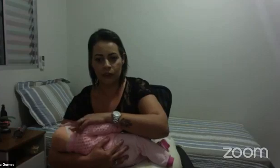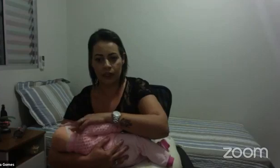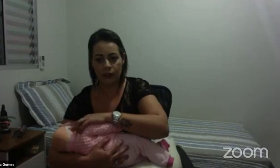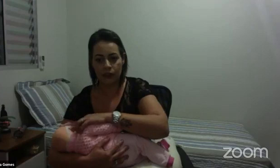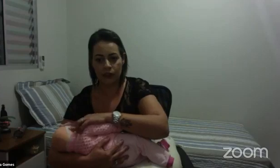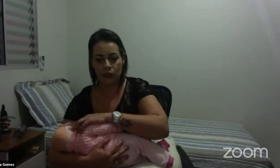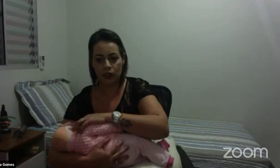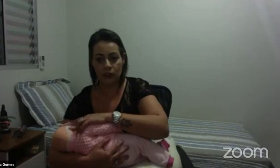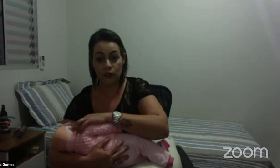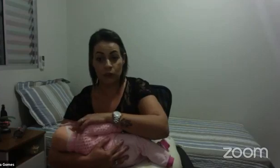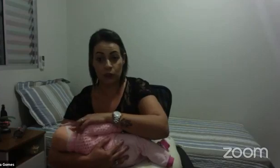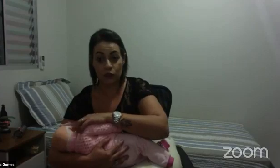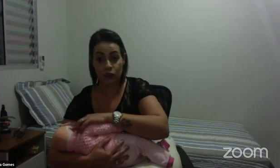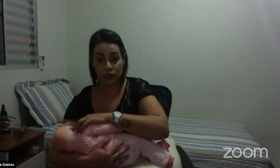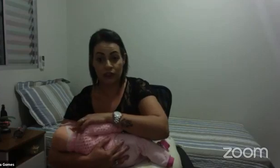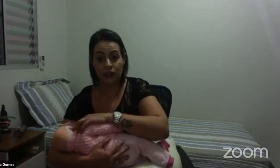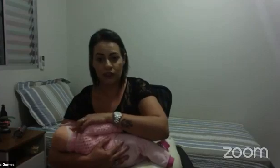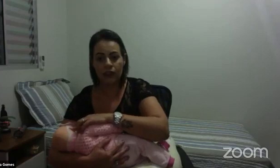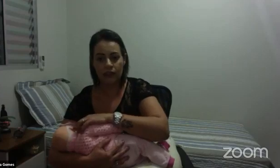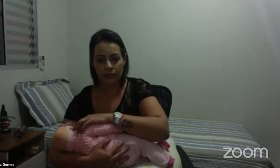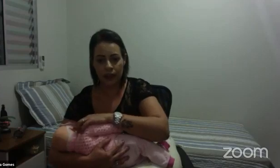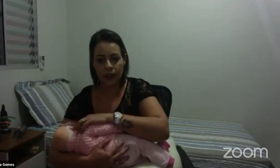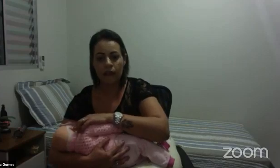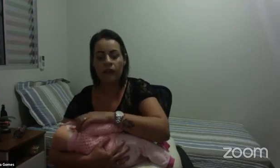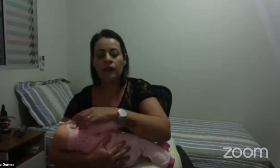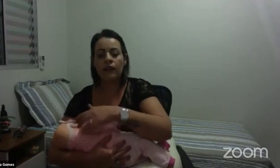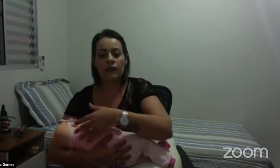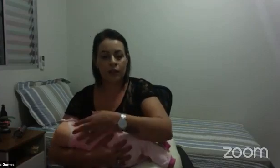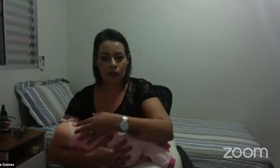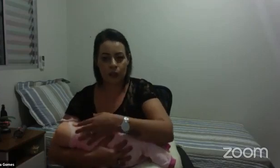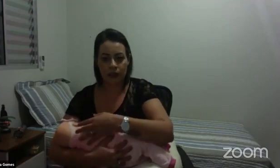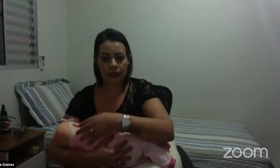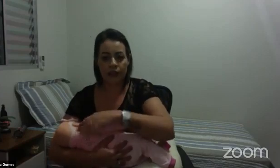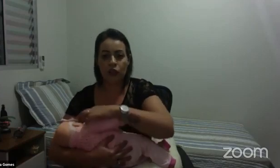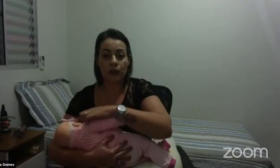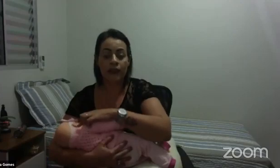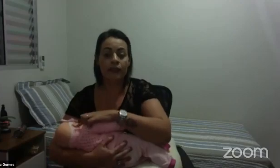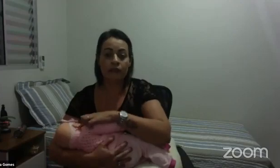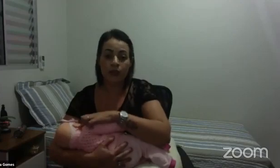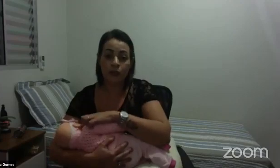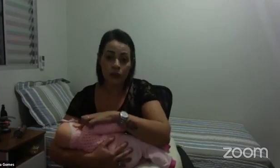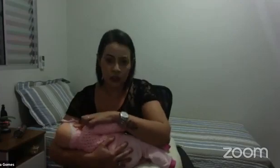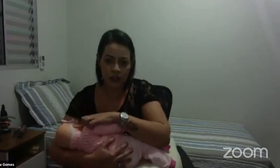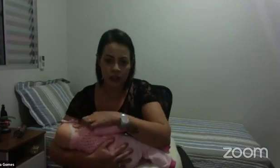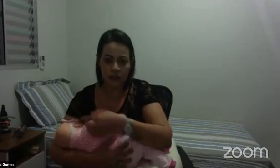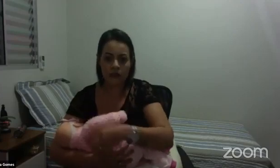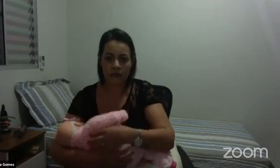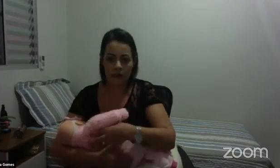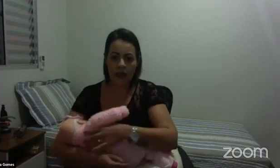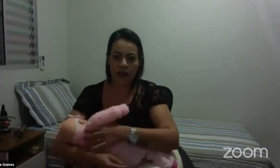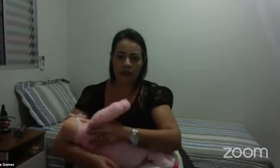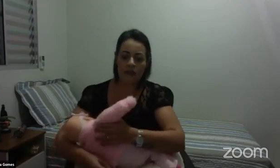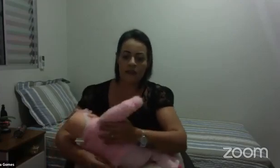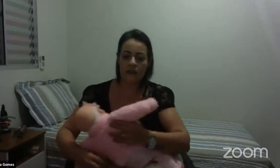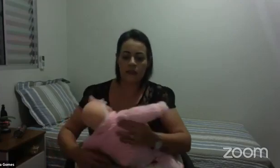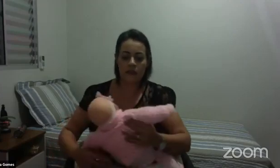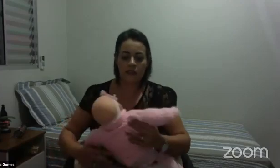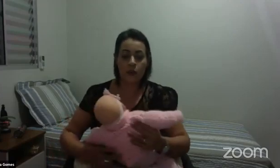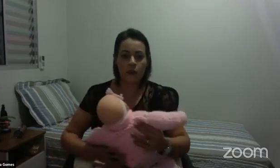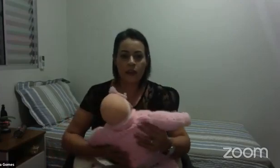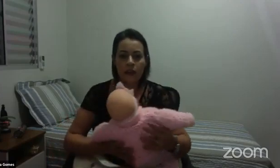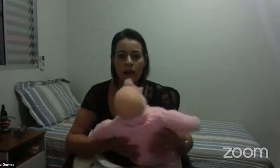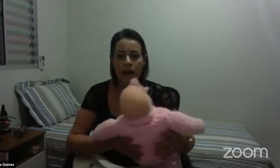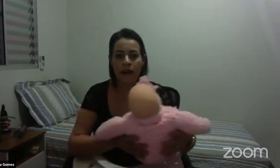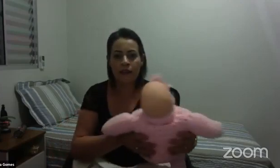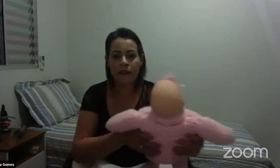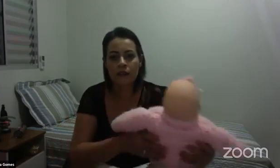por causa do canalzinho que chama tuba auditiva, tá? Isso é importante para que ele não tenha otite, tá?